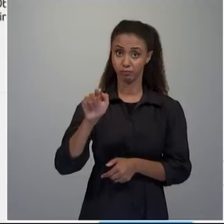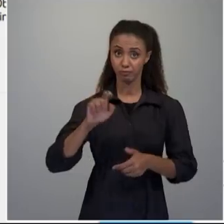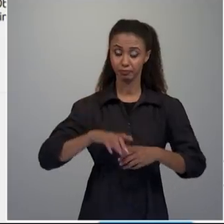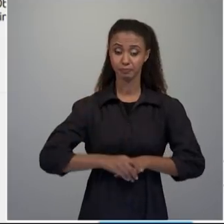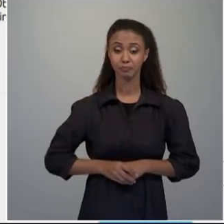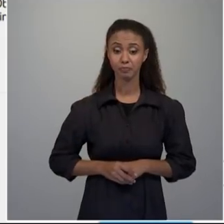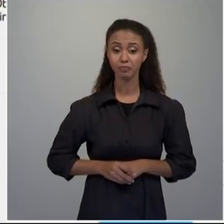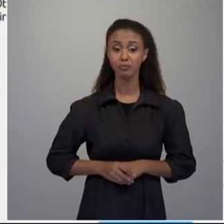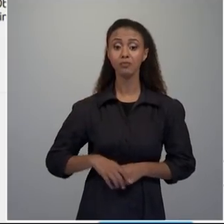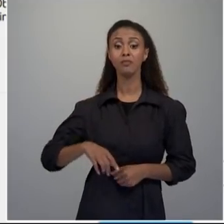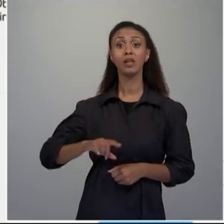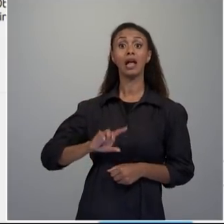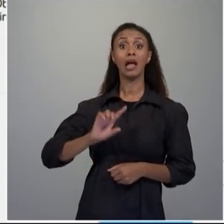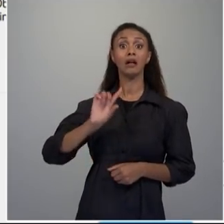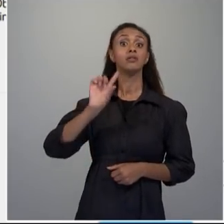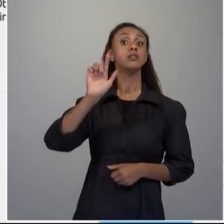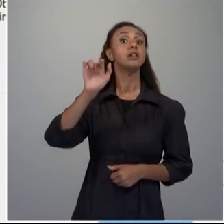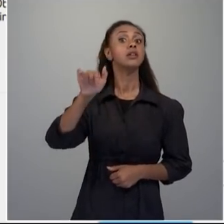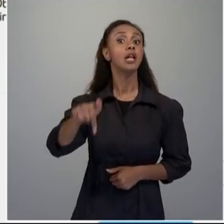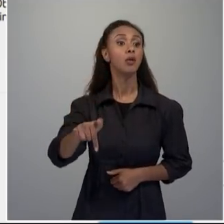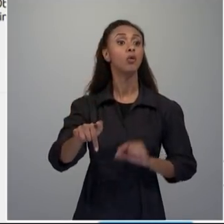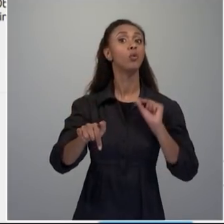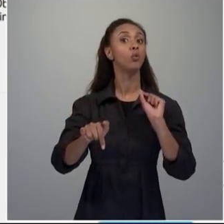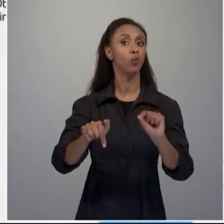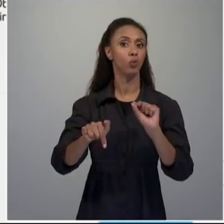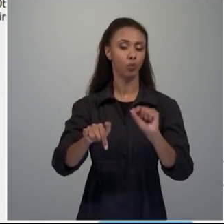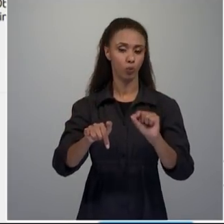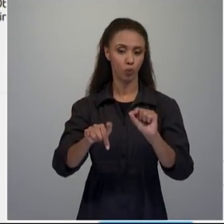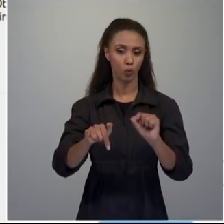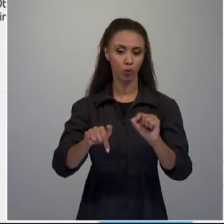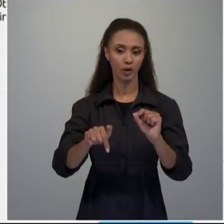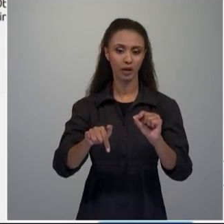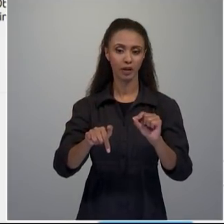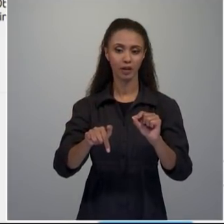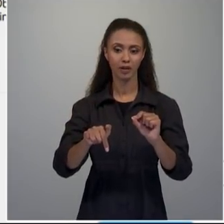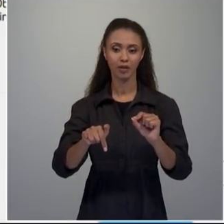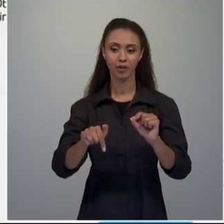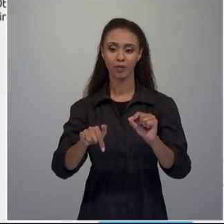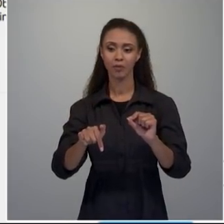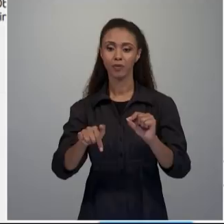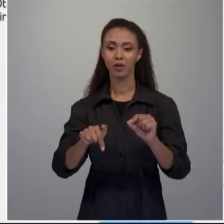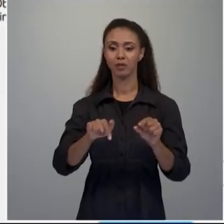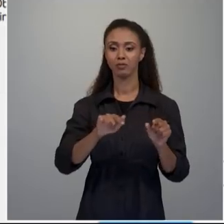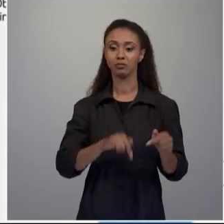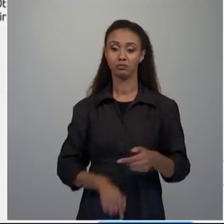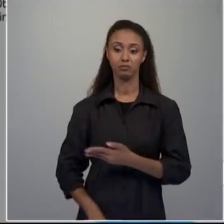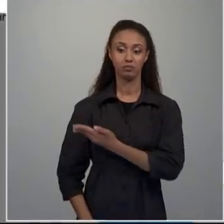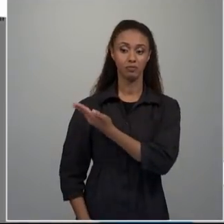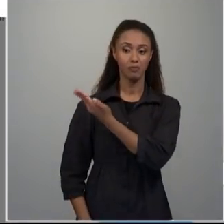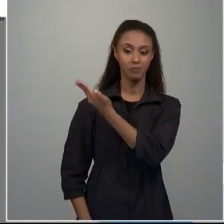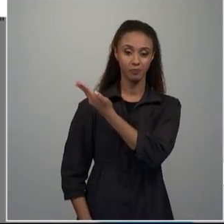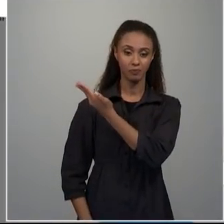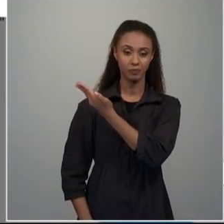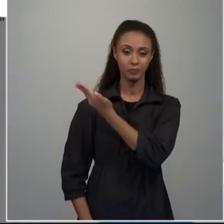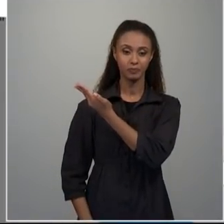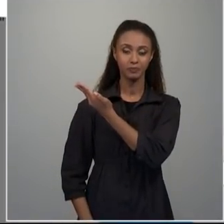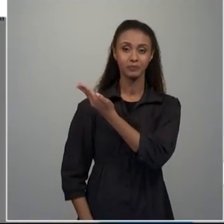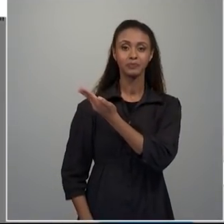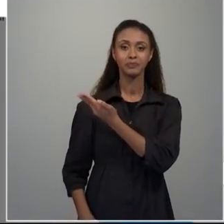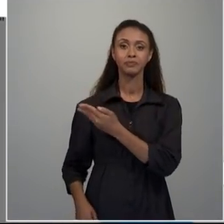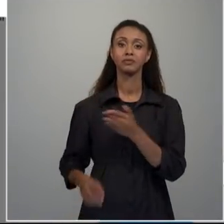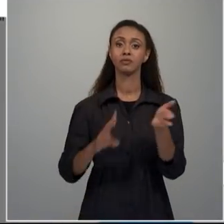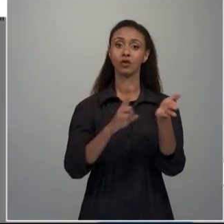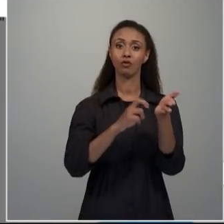quando você clicar em vocabulário se você dá uma olhadinha lá na tela de novo você vem aqui e clica importar vocabulário